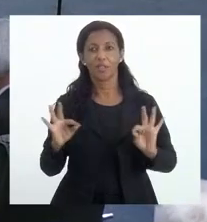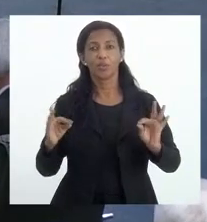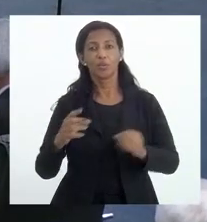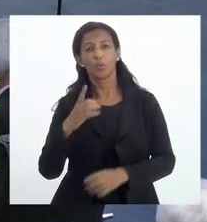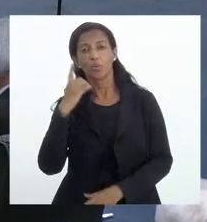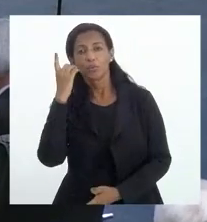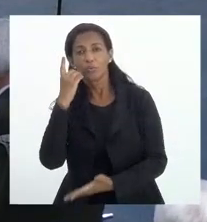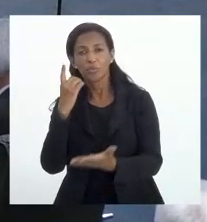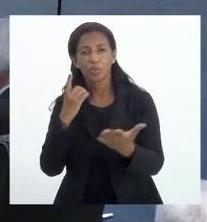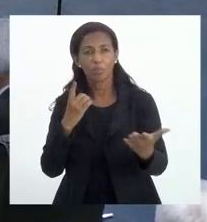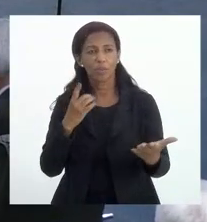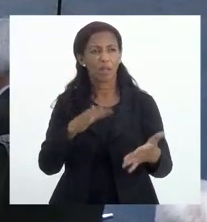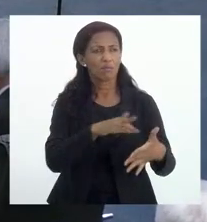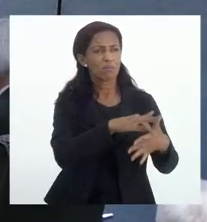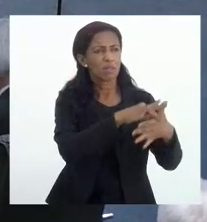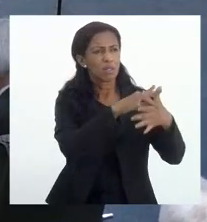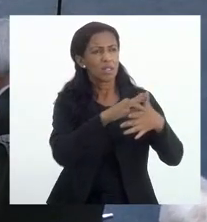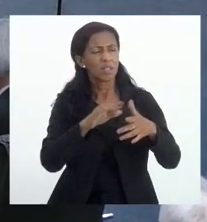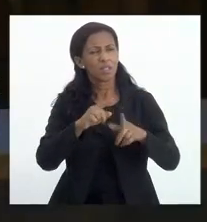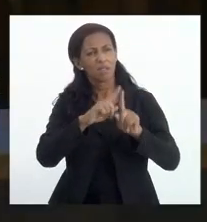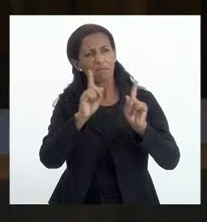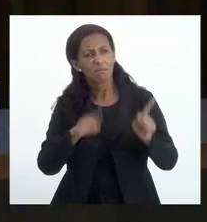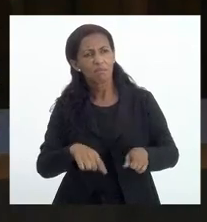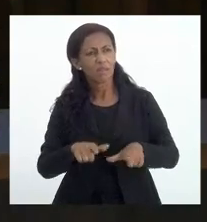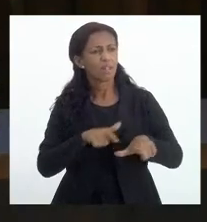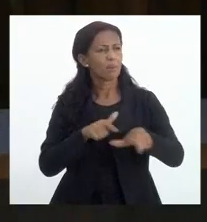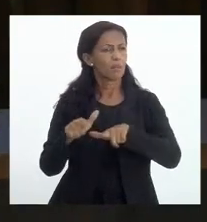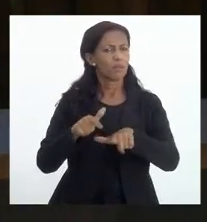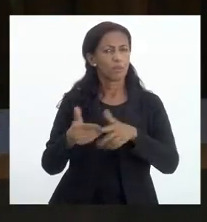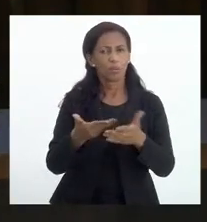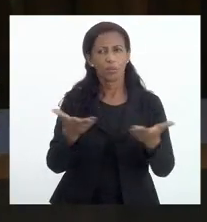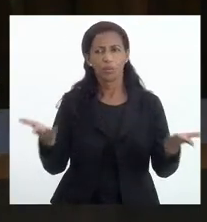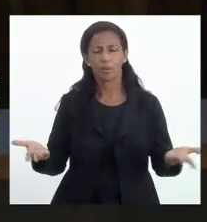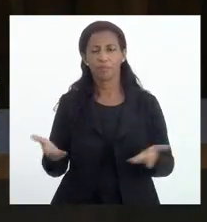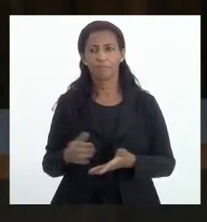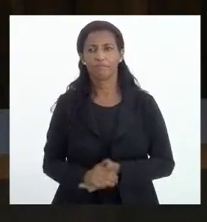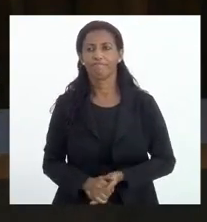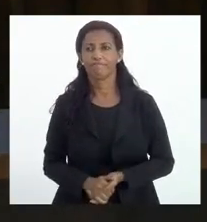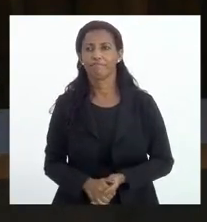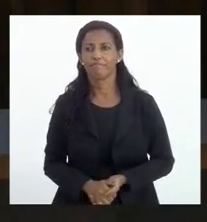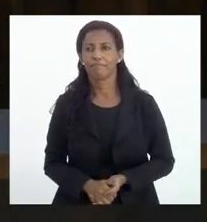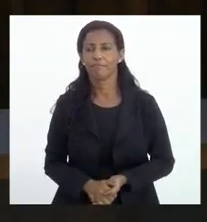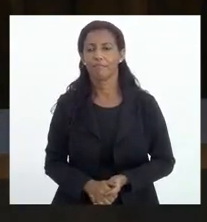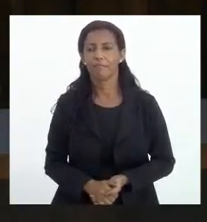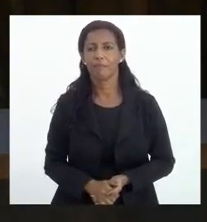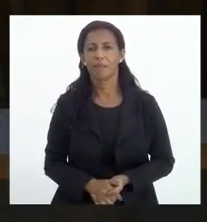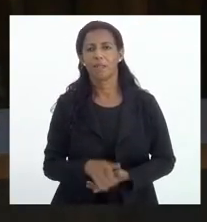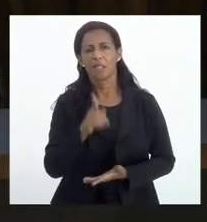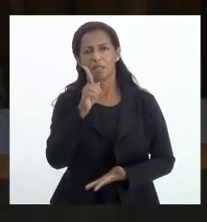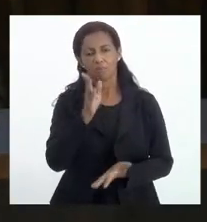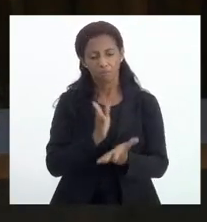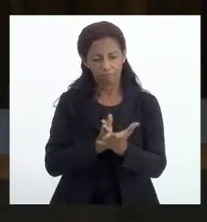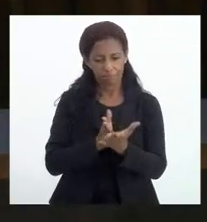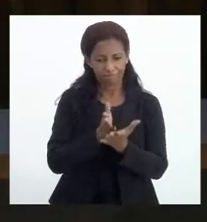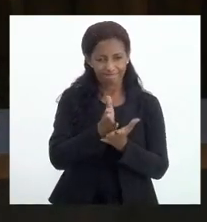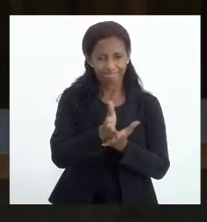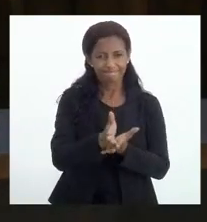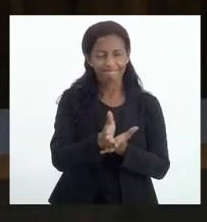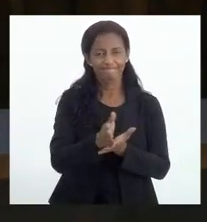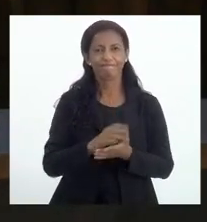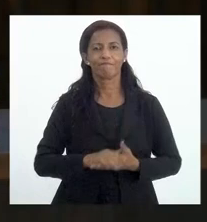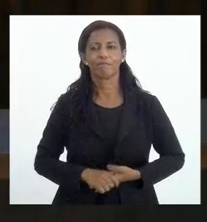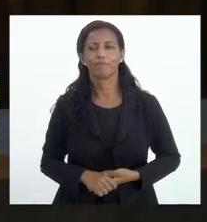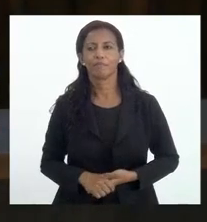deputados, todas as representações de servidores públicos aqui presentes. Queria fazer seguindo a linha de condução de Vossa Excelência,